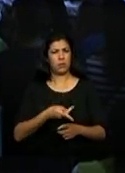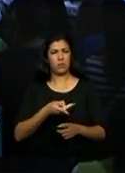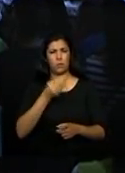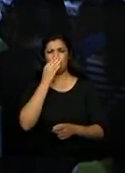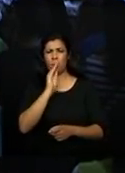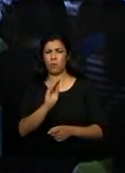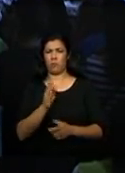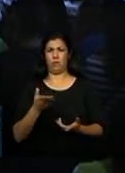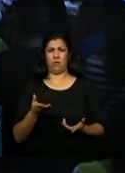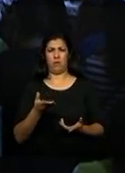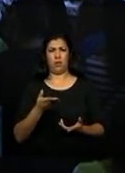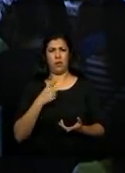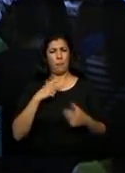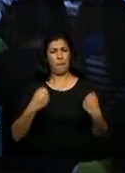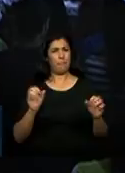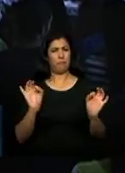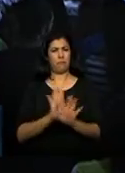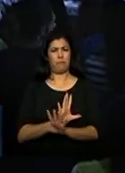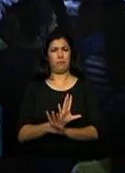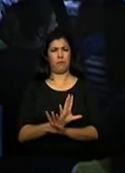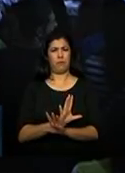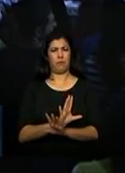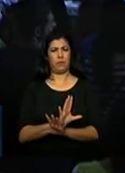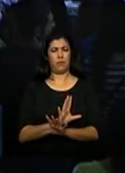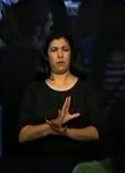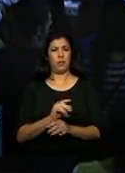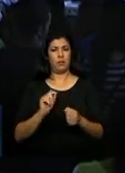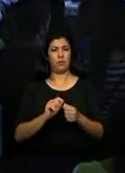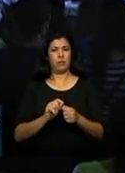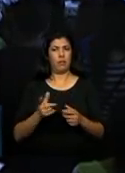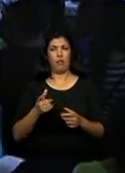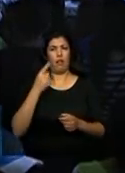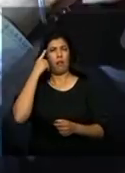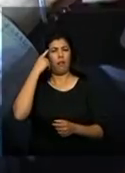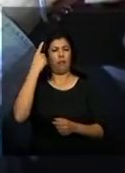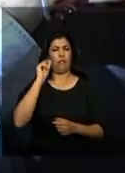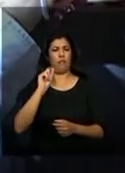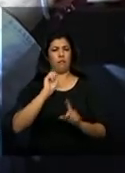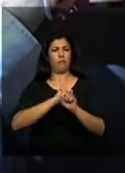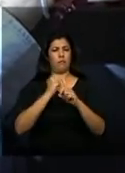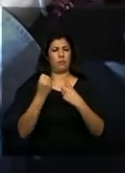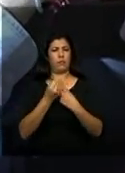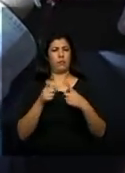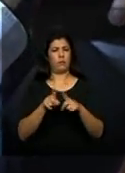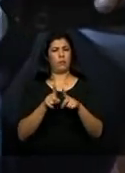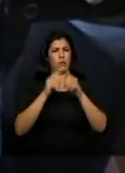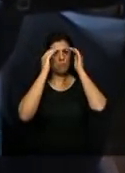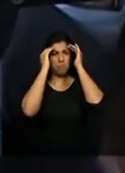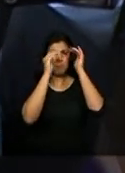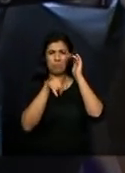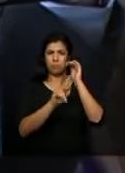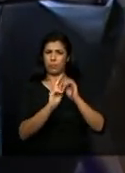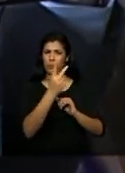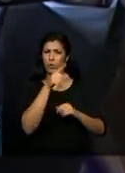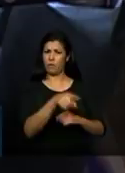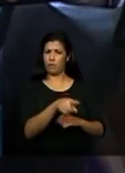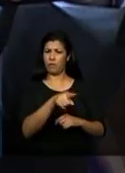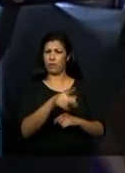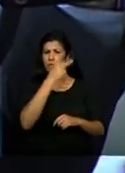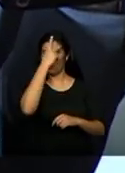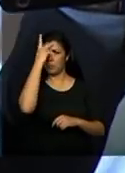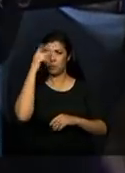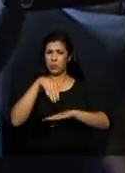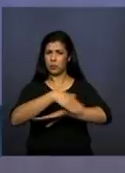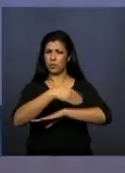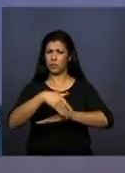deixar, dar uma basta, né? Fazer que a sociedade, a população seja reconhecida de fato.